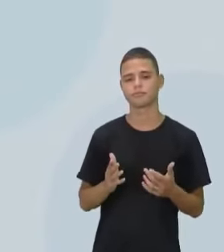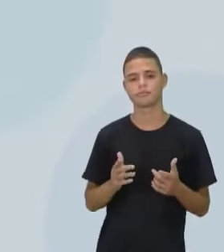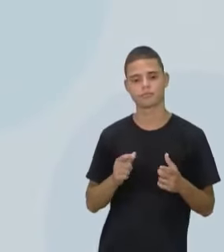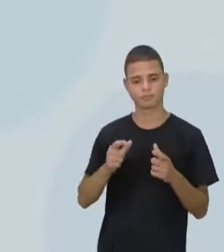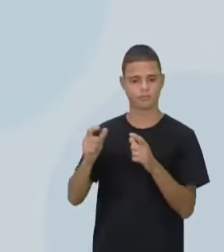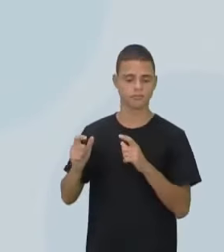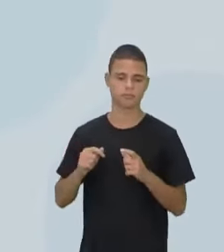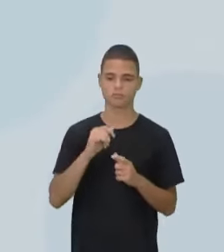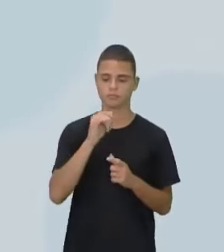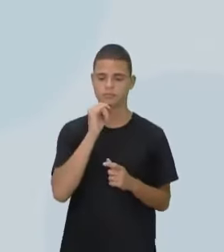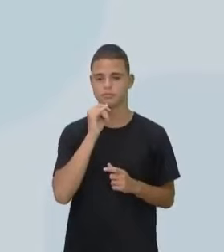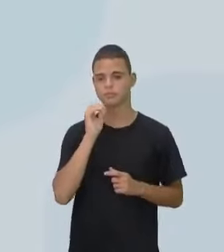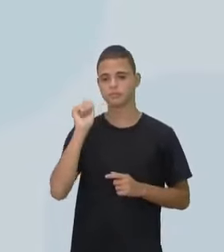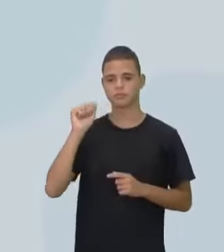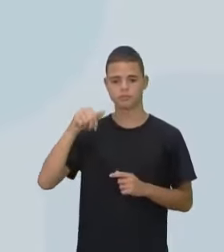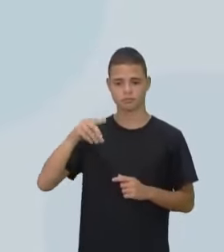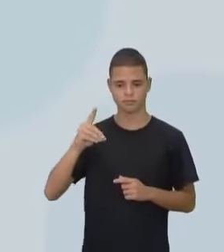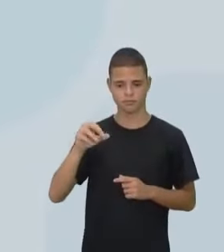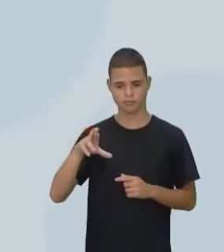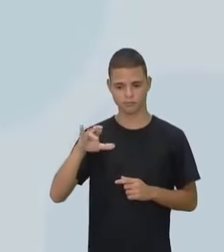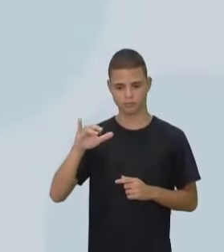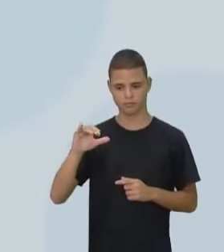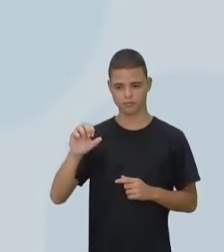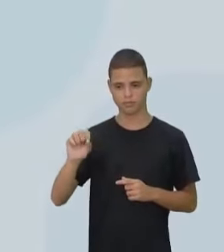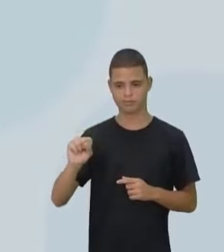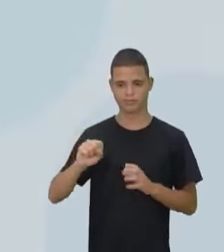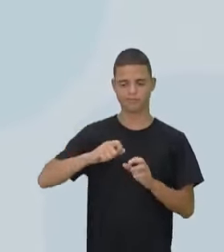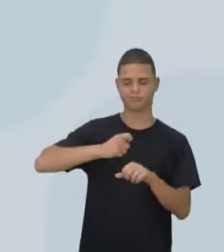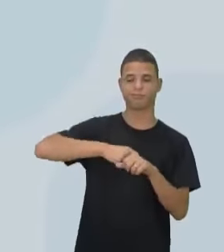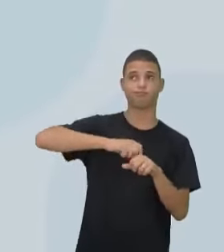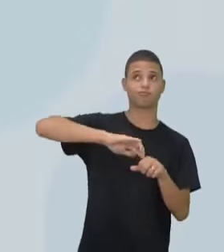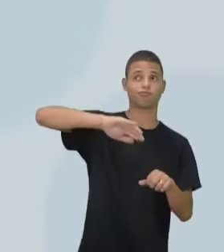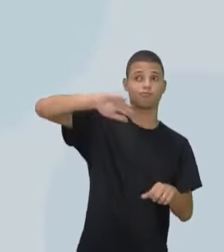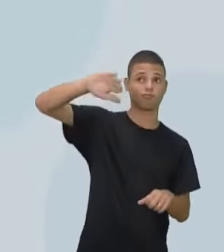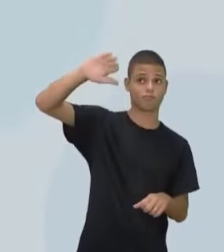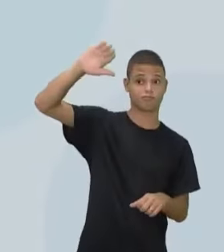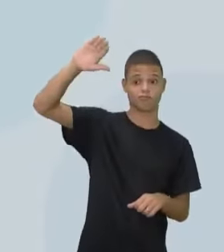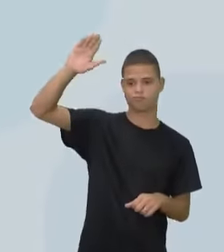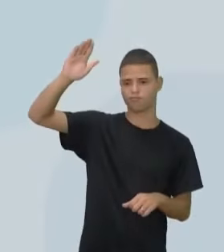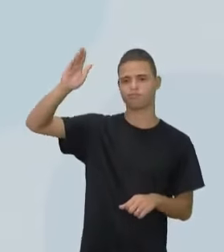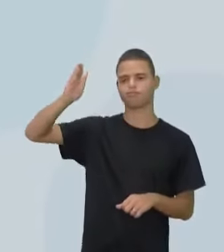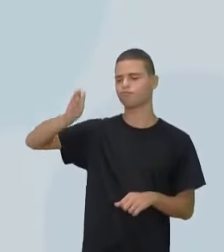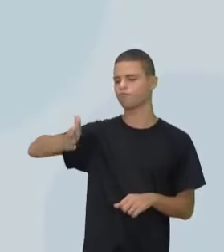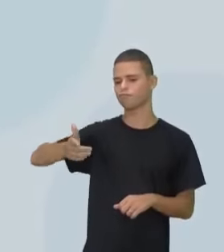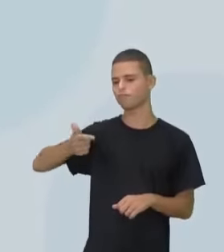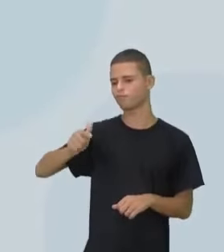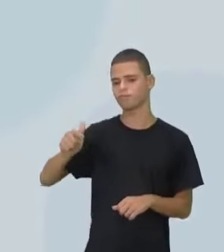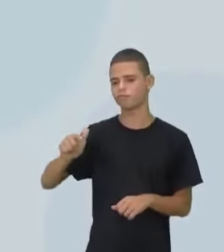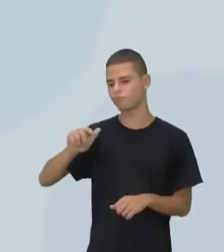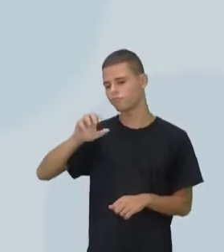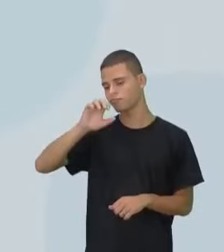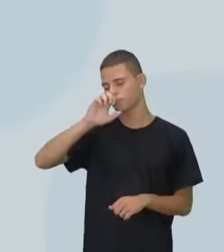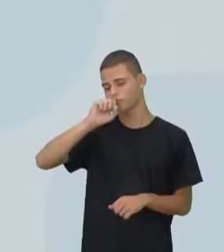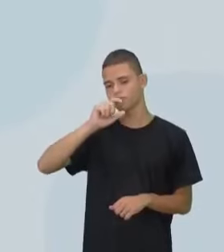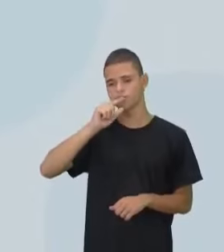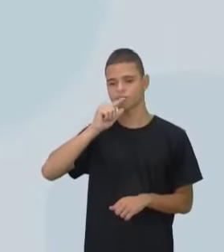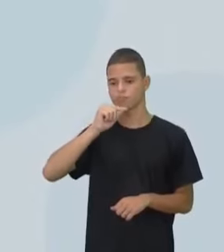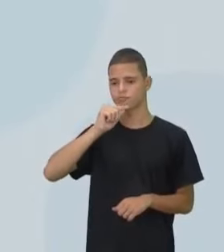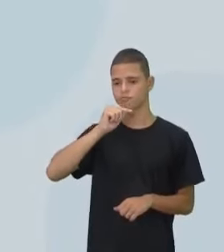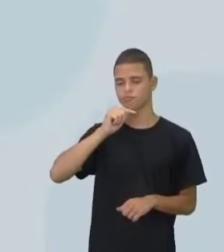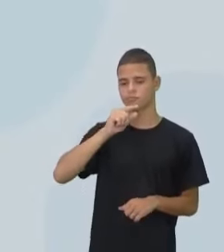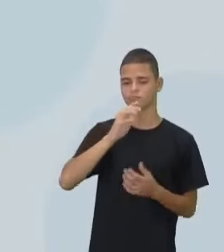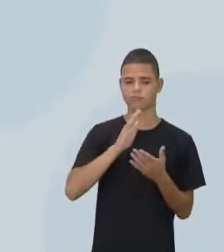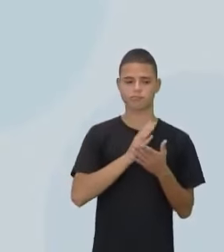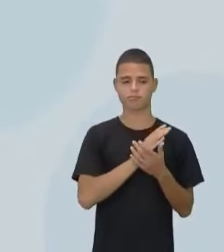nos Andes, não passa nada. Né? Que é tão alto, né? Tão alto que acaba não passando umidade. O ar que vai para o deserto